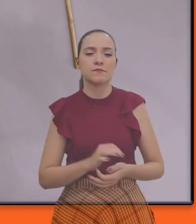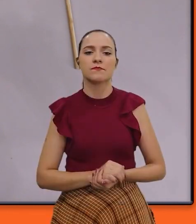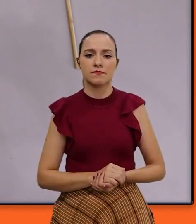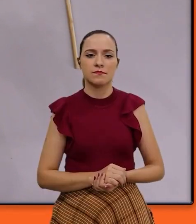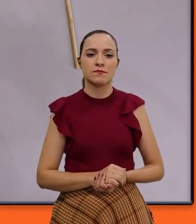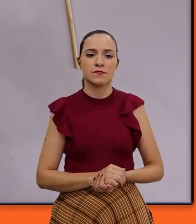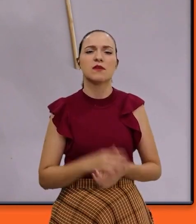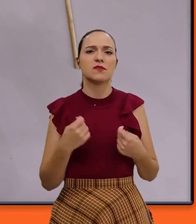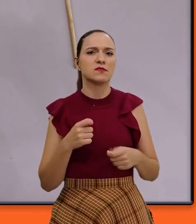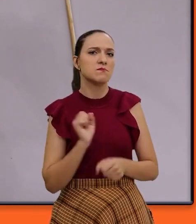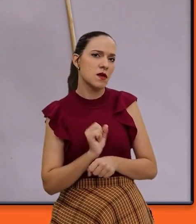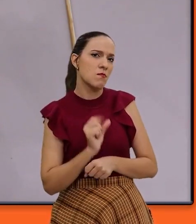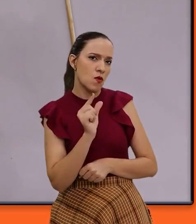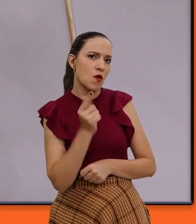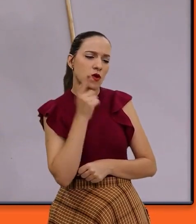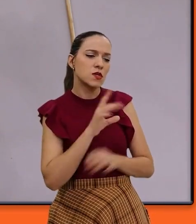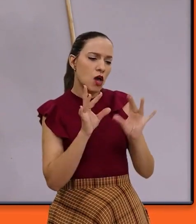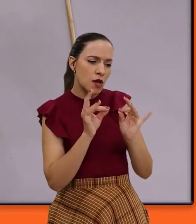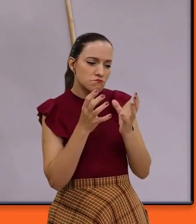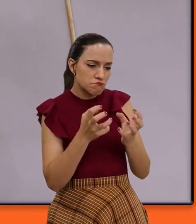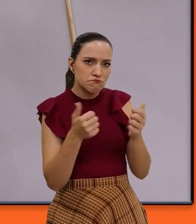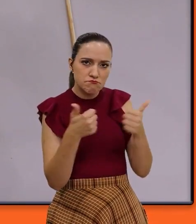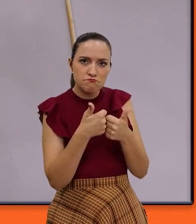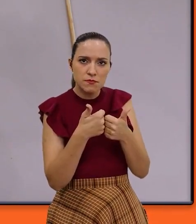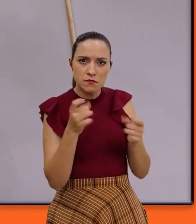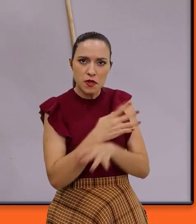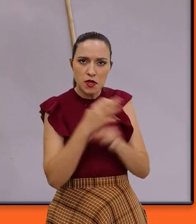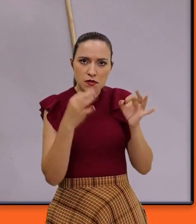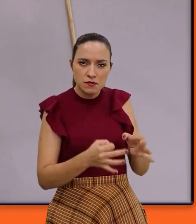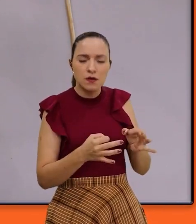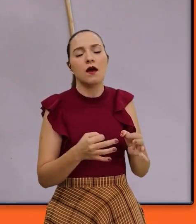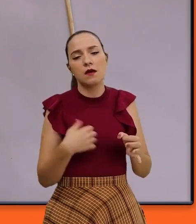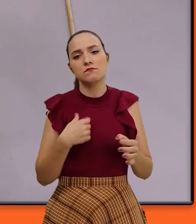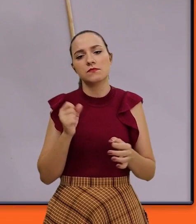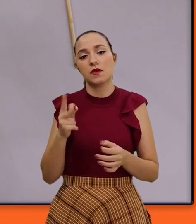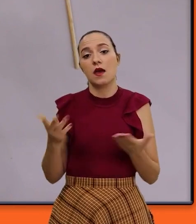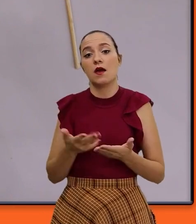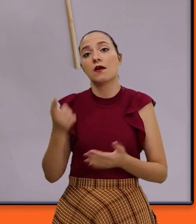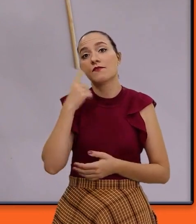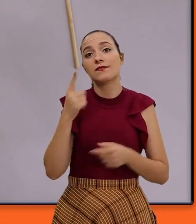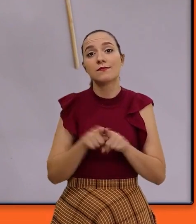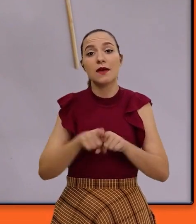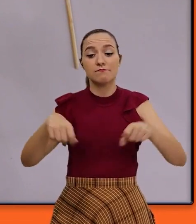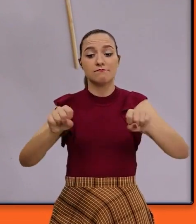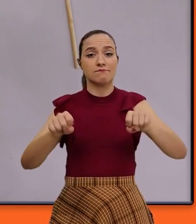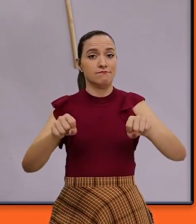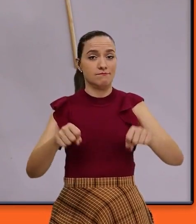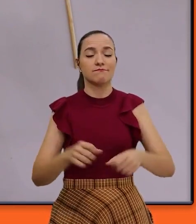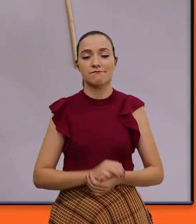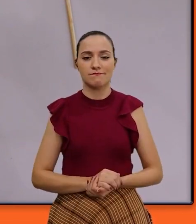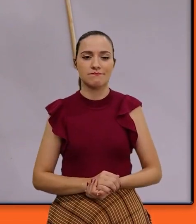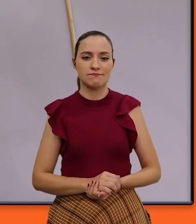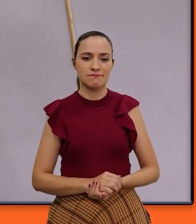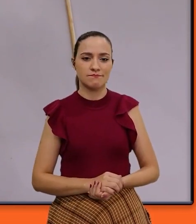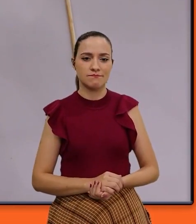Vamos deixar uns segundinhos, né, para a cola secar. Enquanto isso, nós vamos fazer aqui o guidão da nossa motinha. Vou para cá para